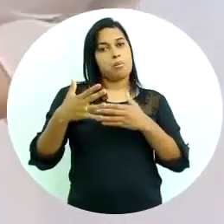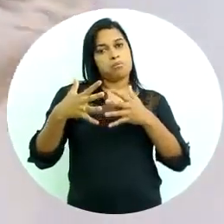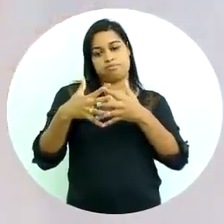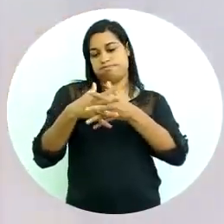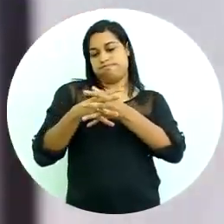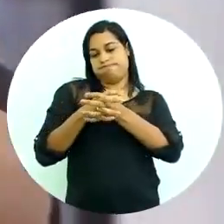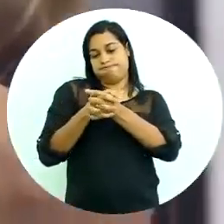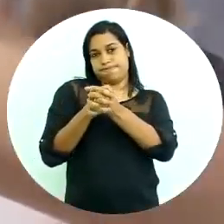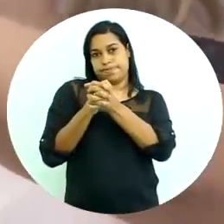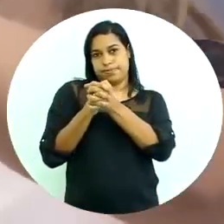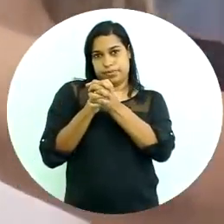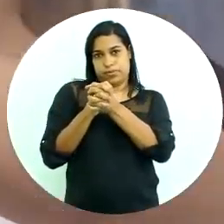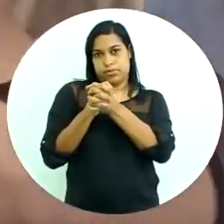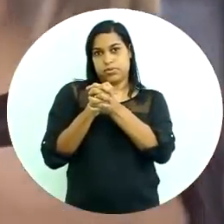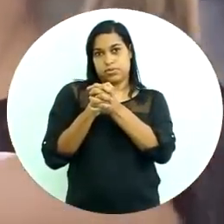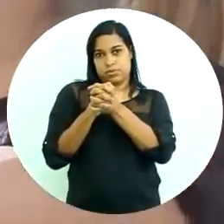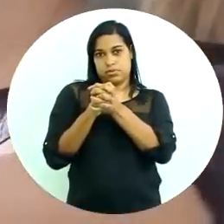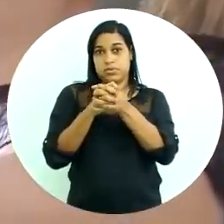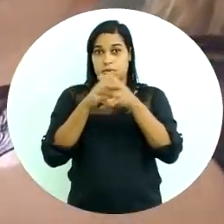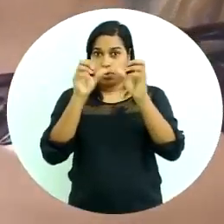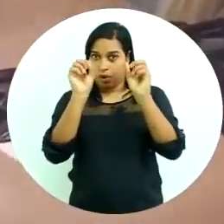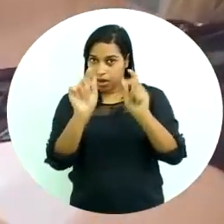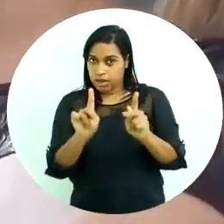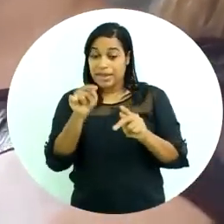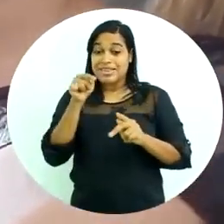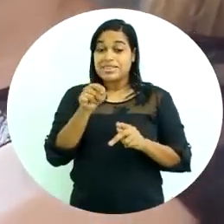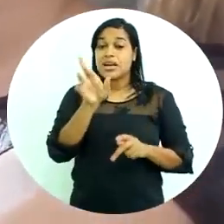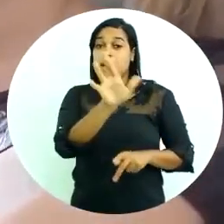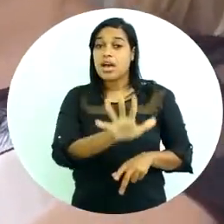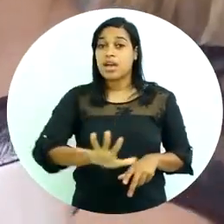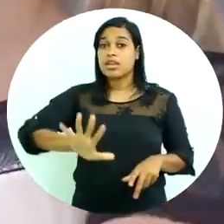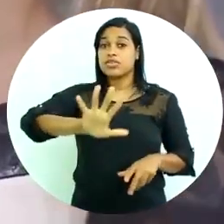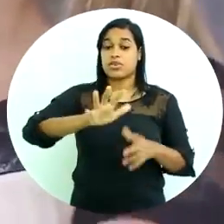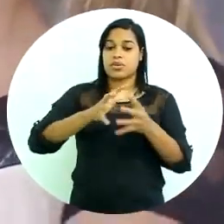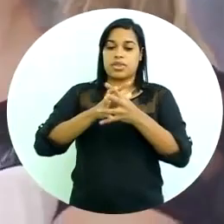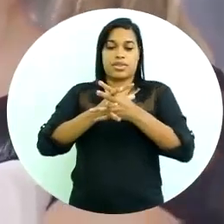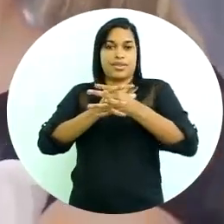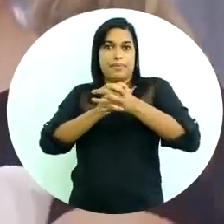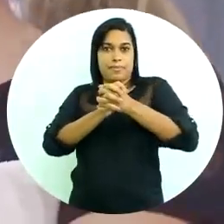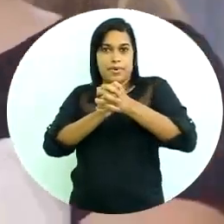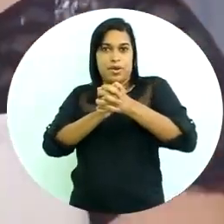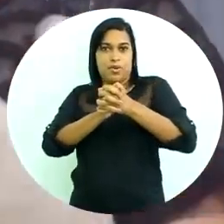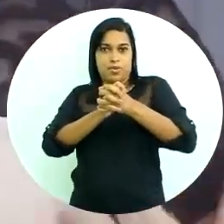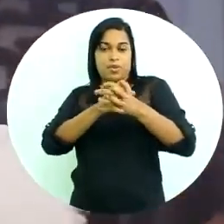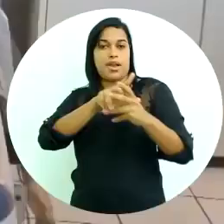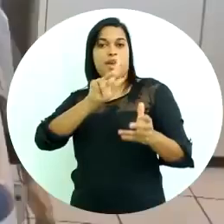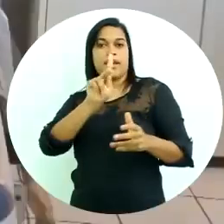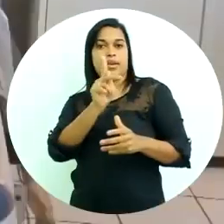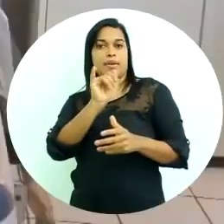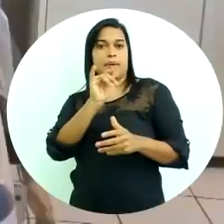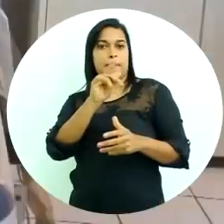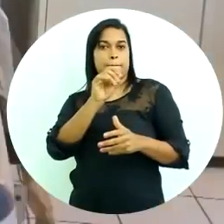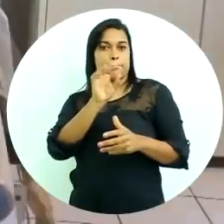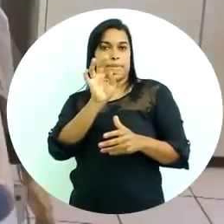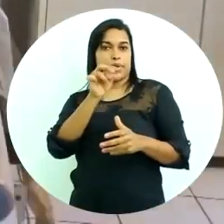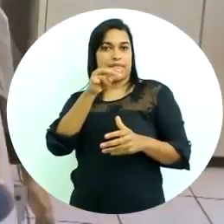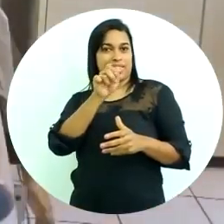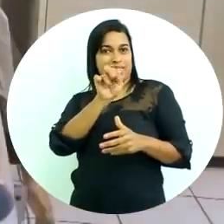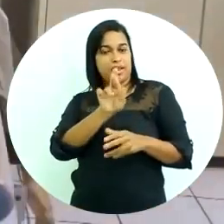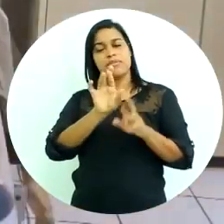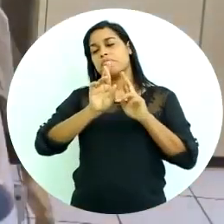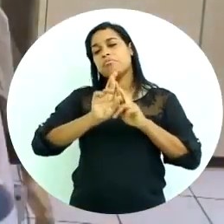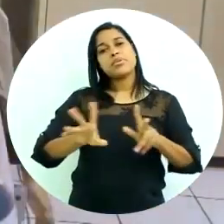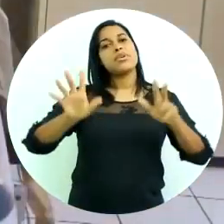como um todo, certo? O importante é que essa região aqui da mão, a região hipotenar, ela fique livre, que é onde a